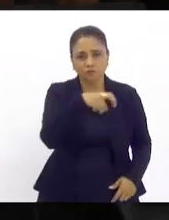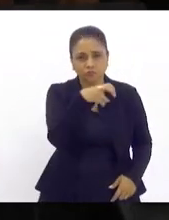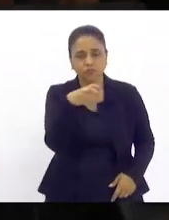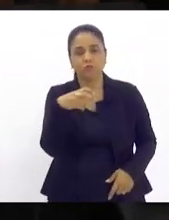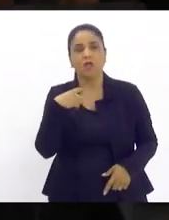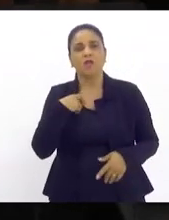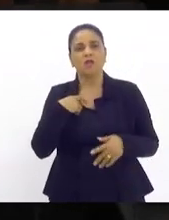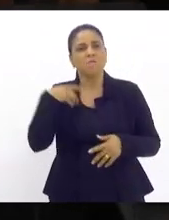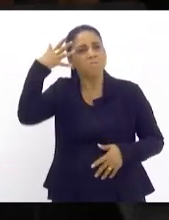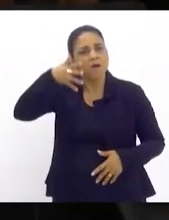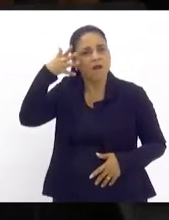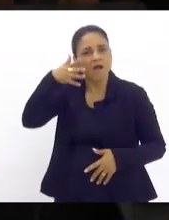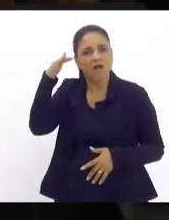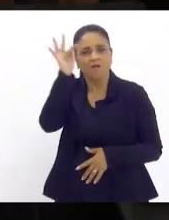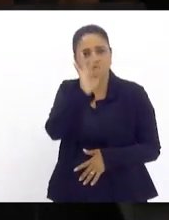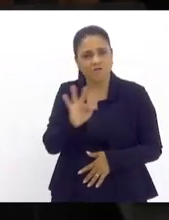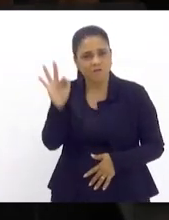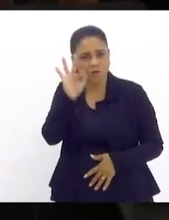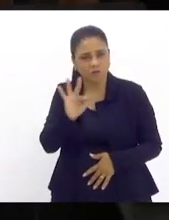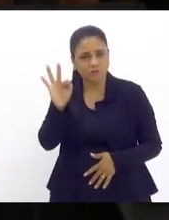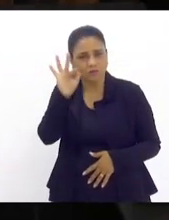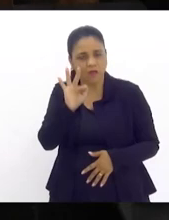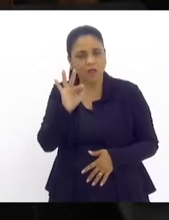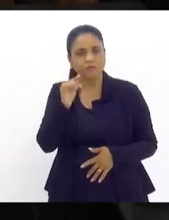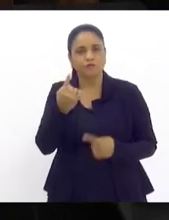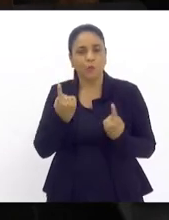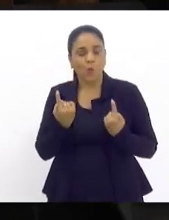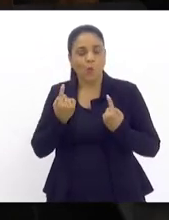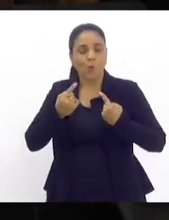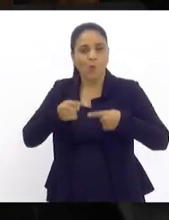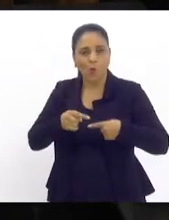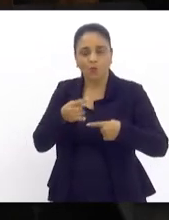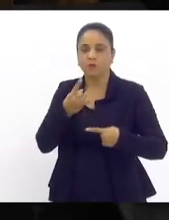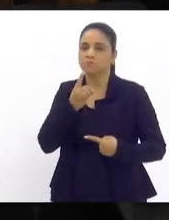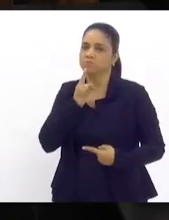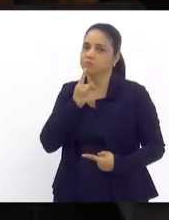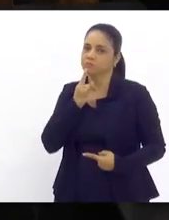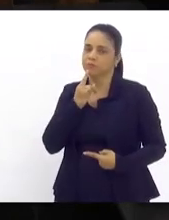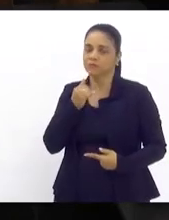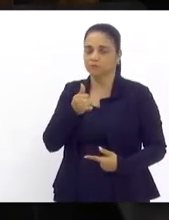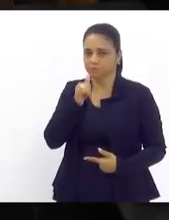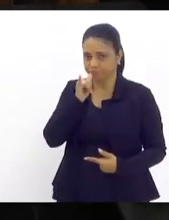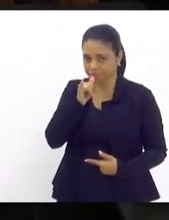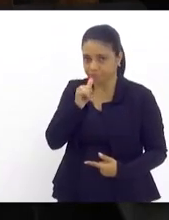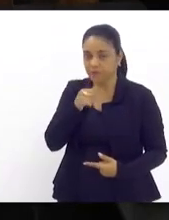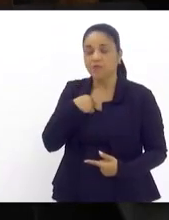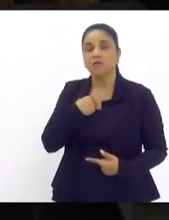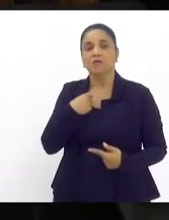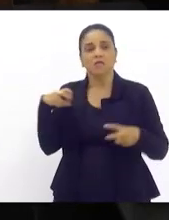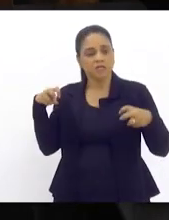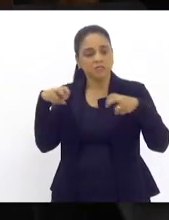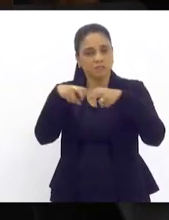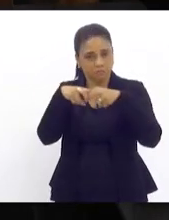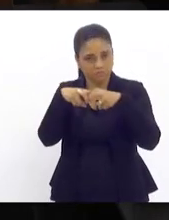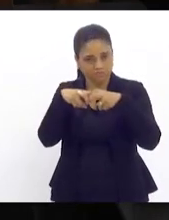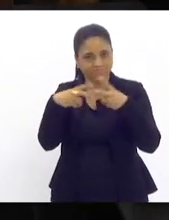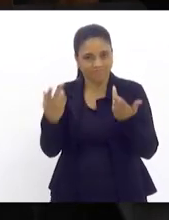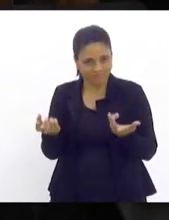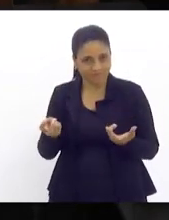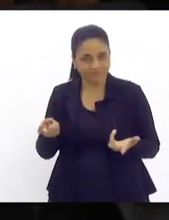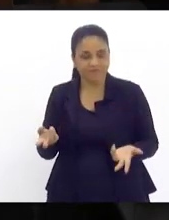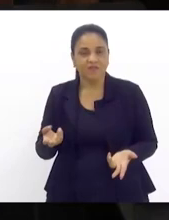sobre alcoolismo e acidente de trânsito. As normas internacionais, deputado,